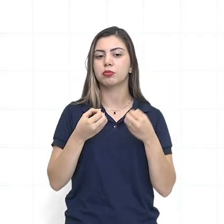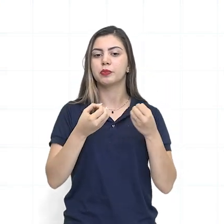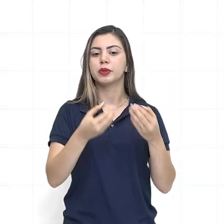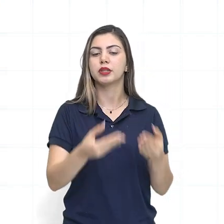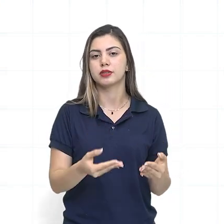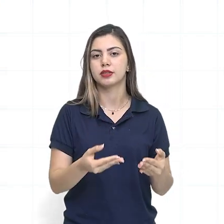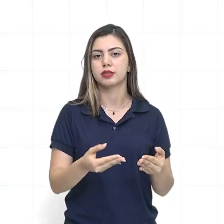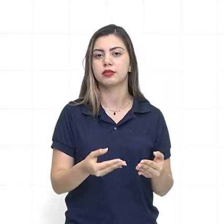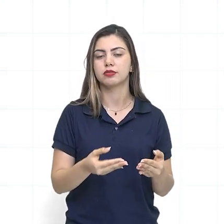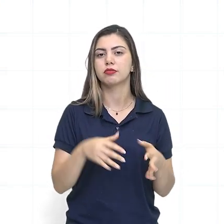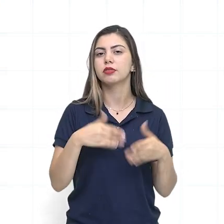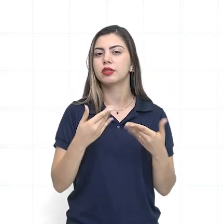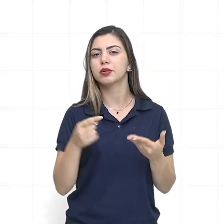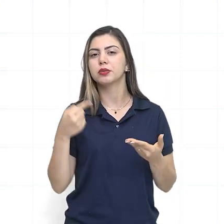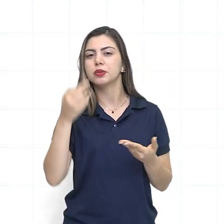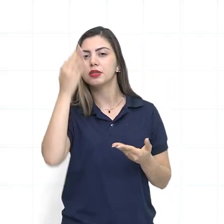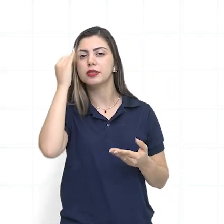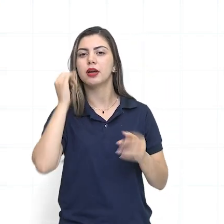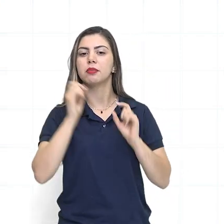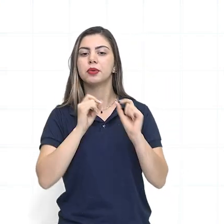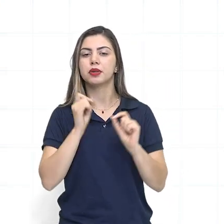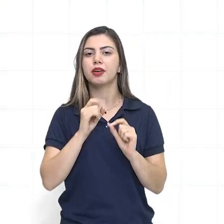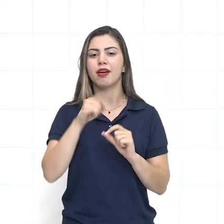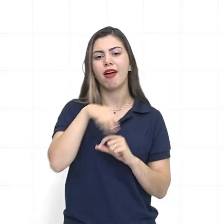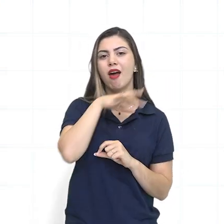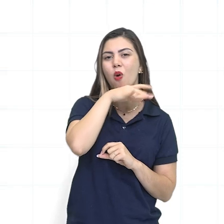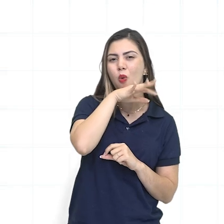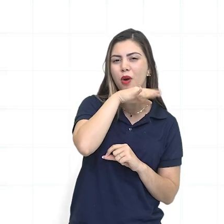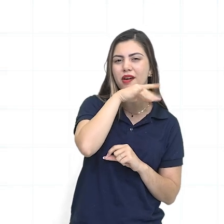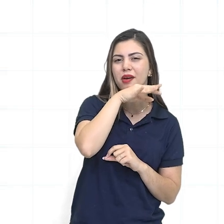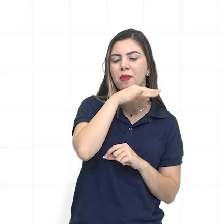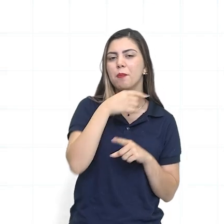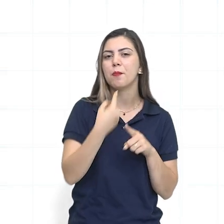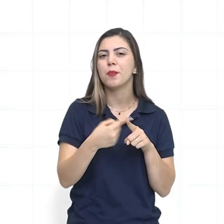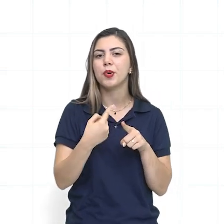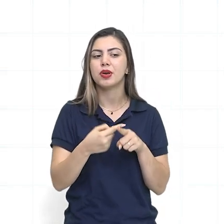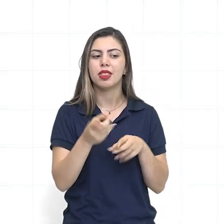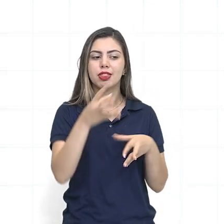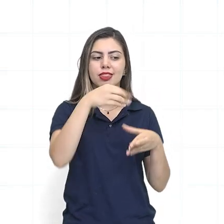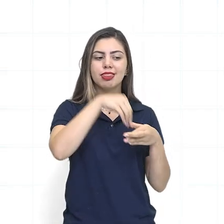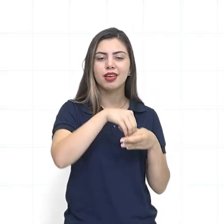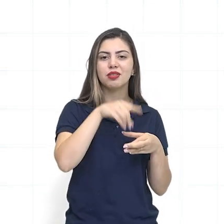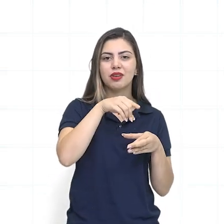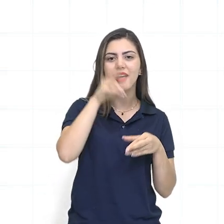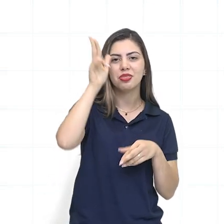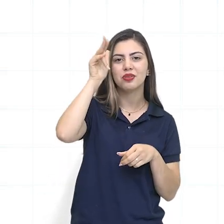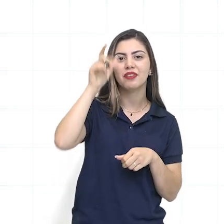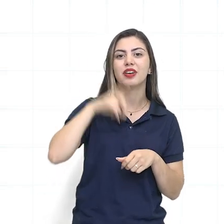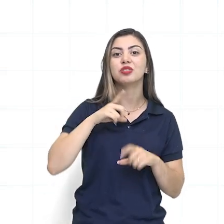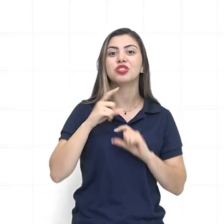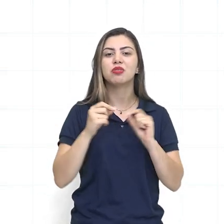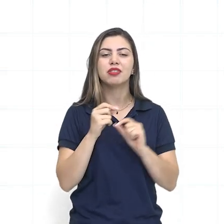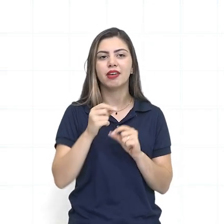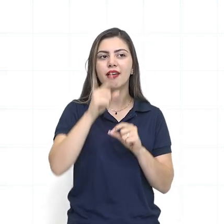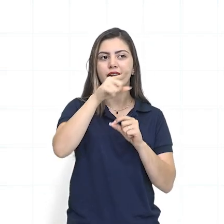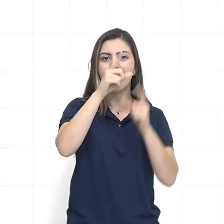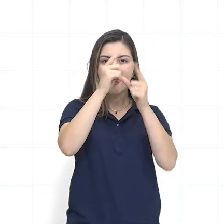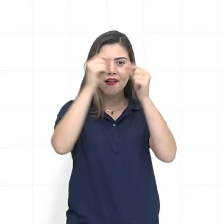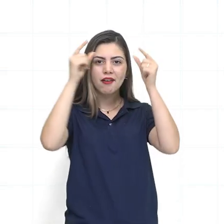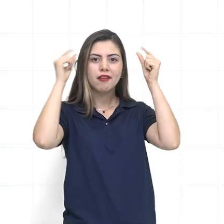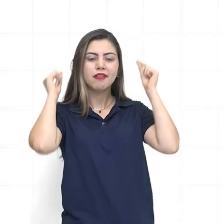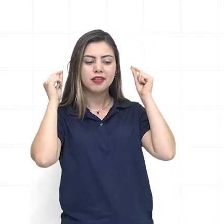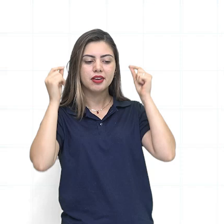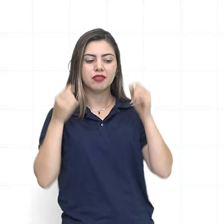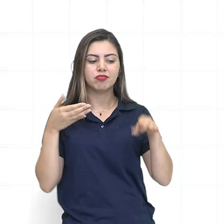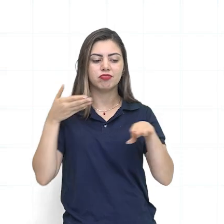Claro, um presente de grego com o sentido de algo ruim, não é? Porque dentro do cavalo estava cheio de gregos que